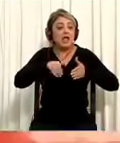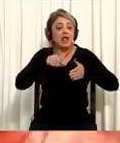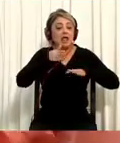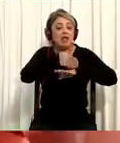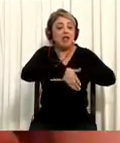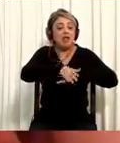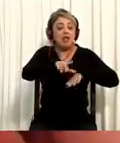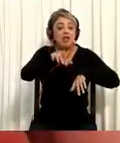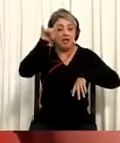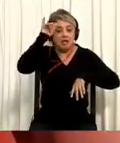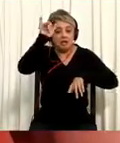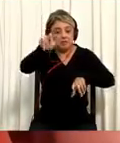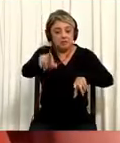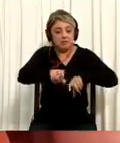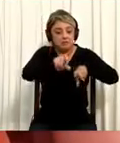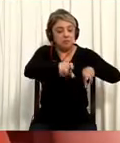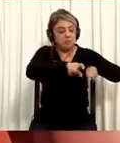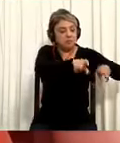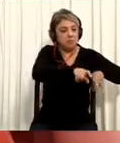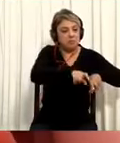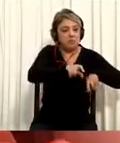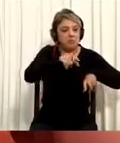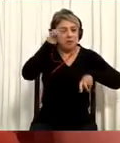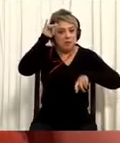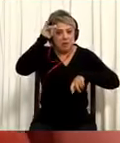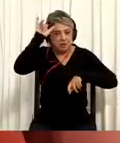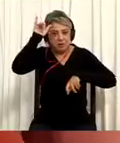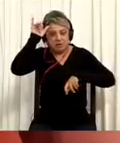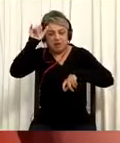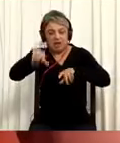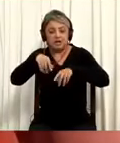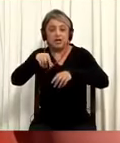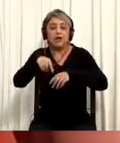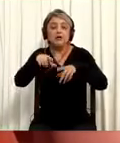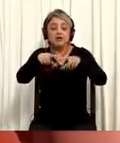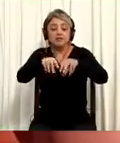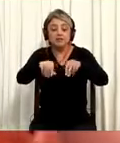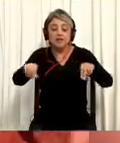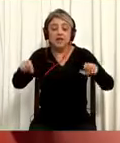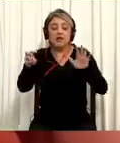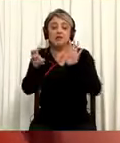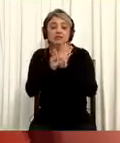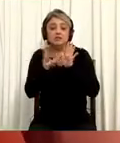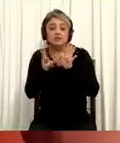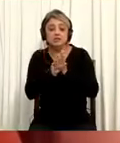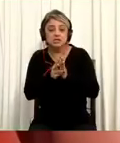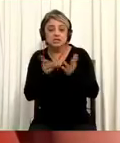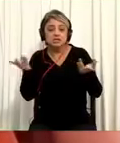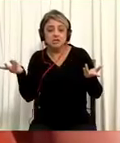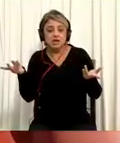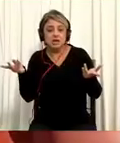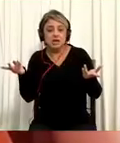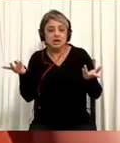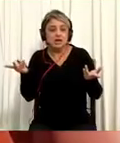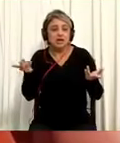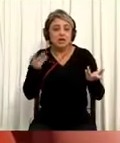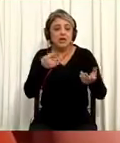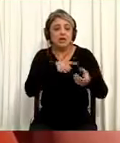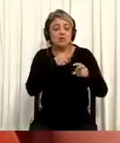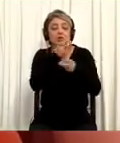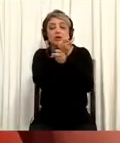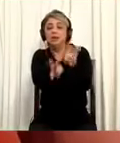com bois e destruir, invadir as terras indígenas, ameaça dos